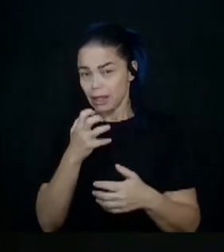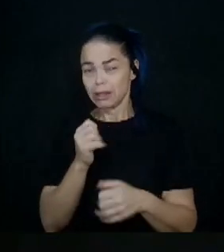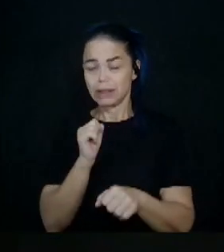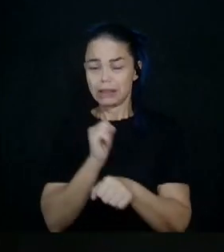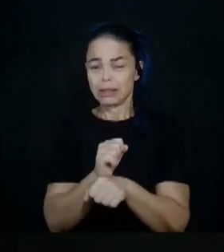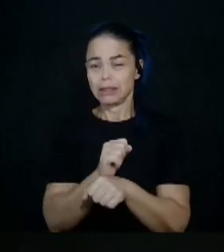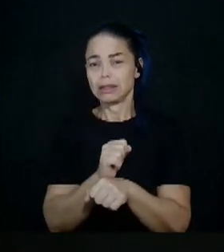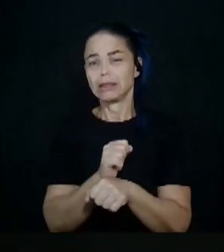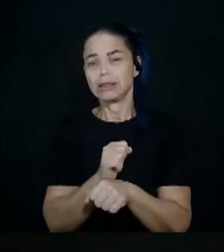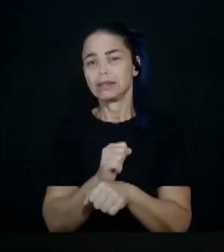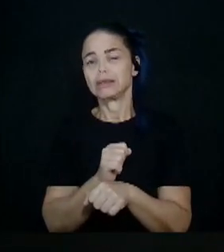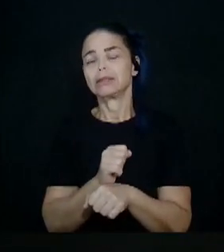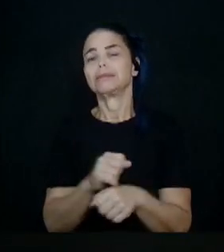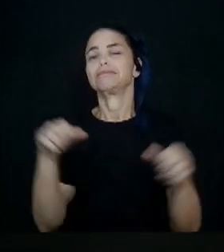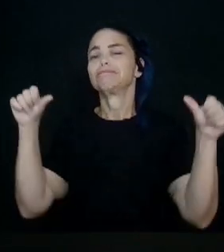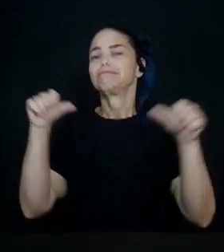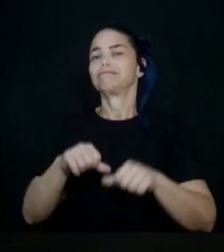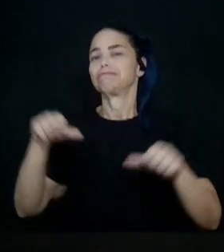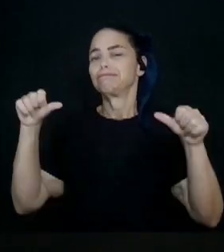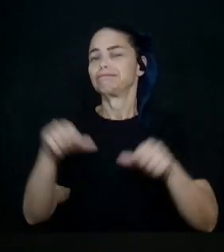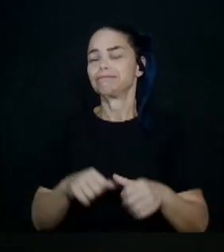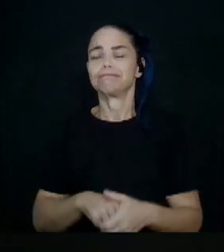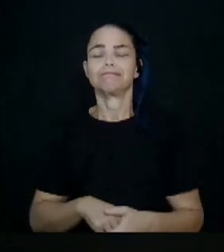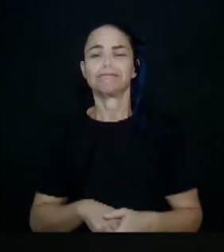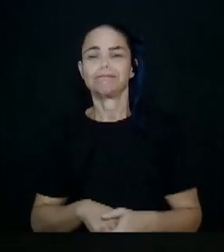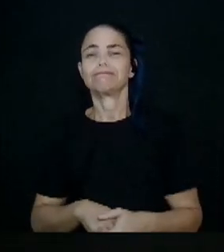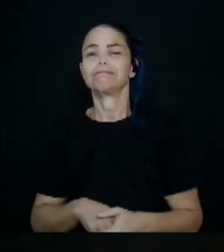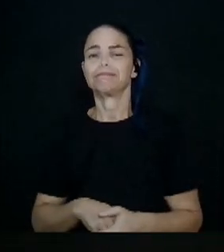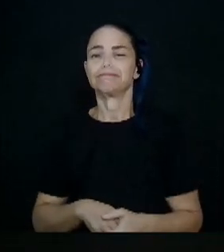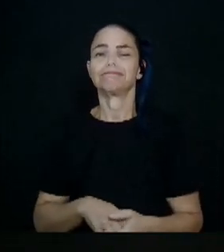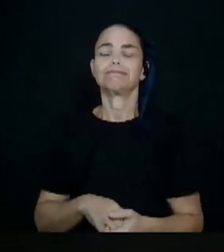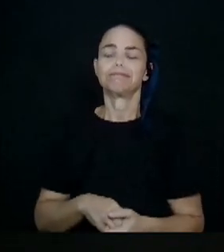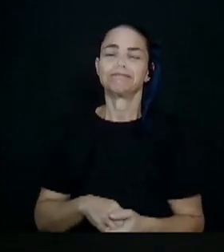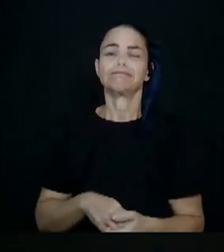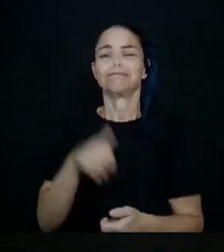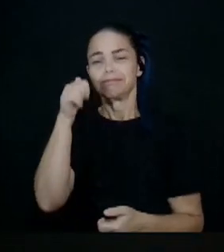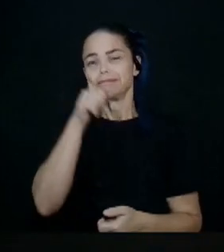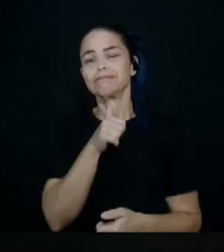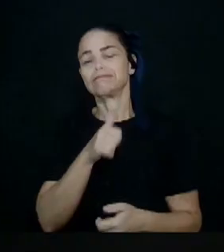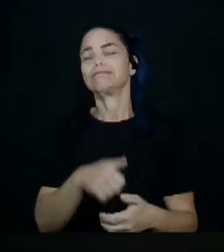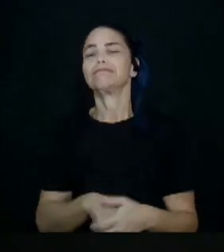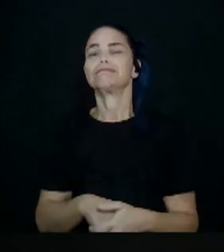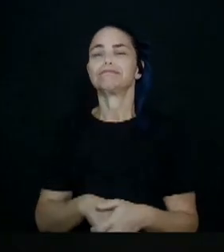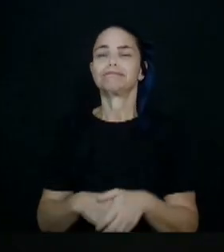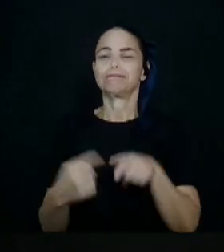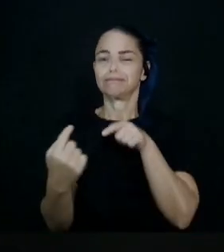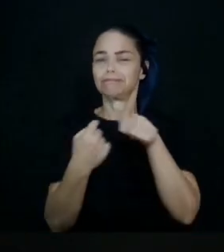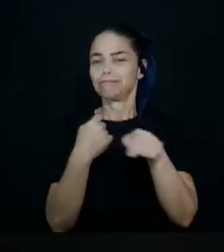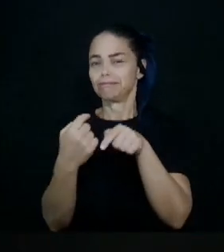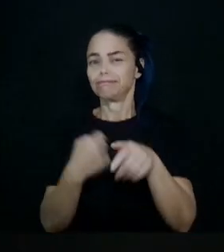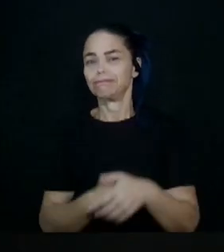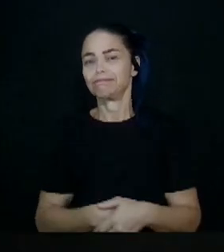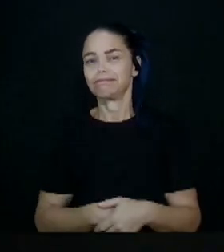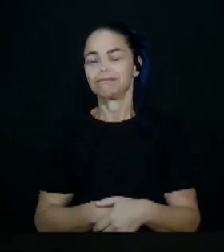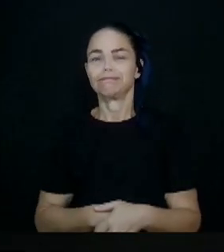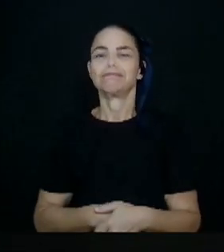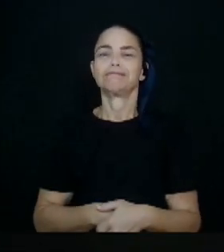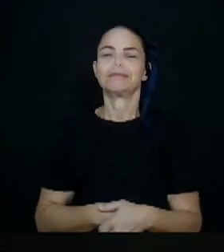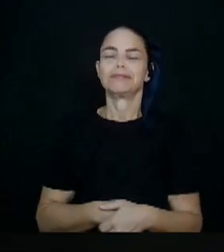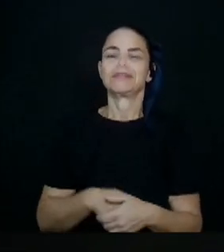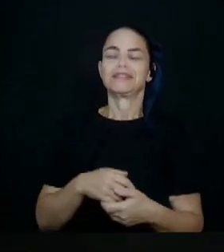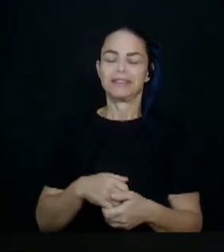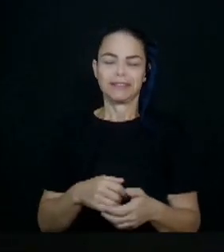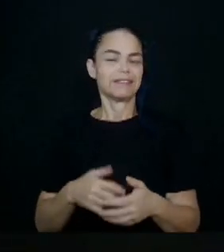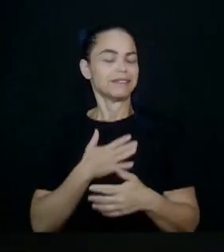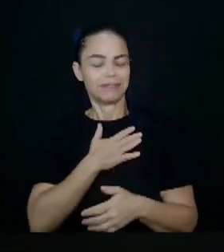Aí piorou mais a situação. Anne, mulher no trânsito. O restante da fala eu não vou dizer porque eu não gosto